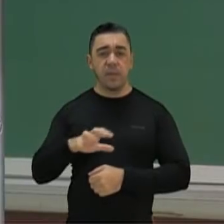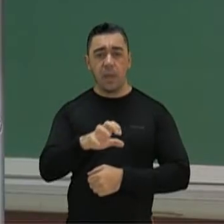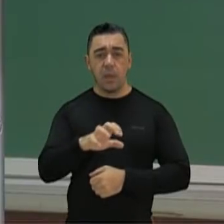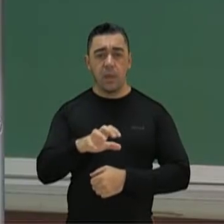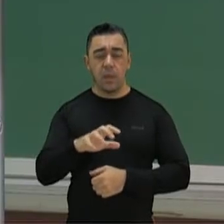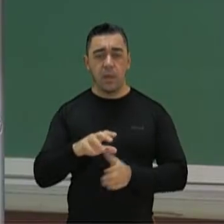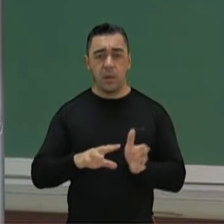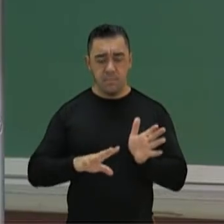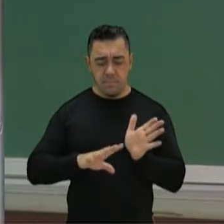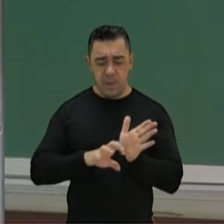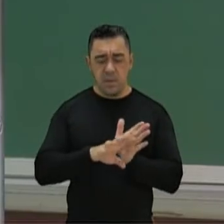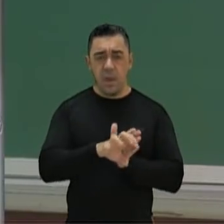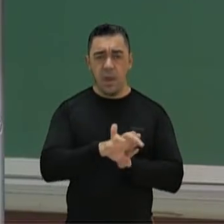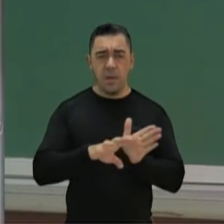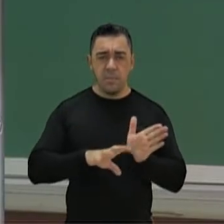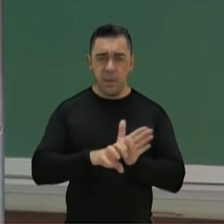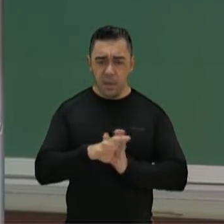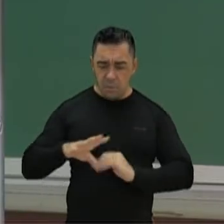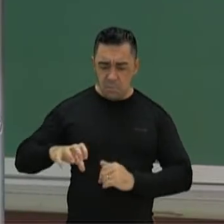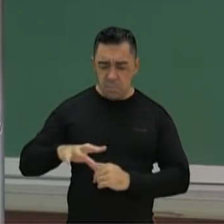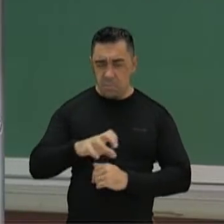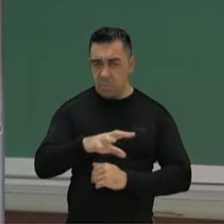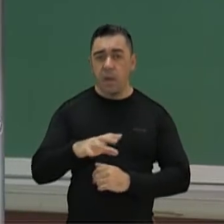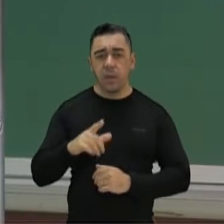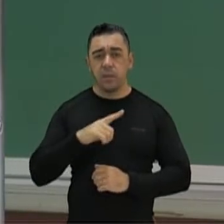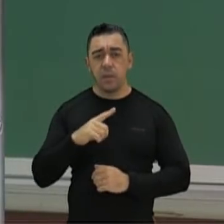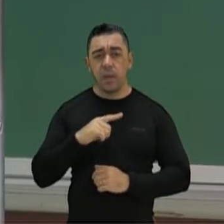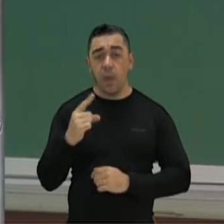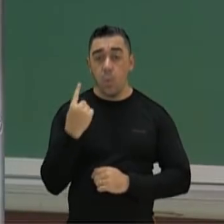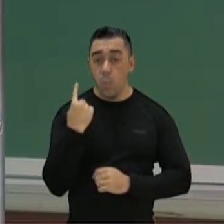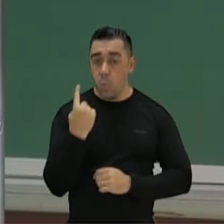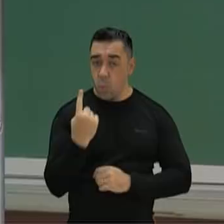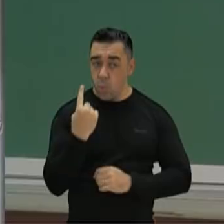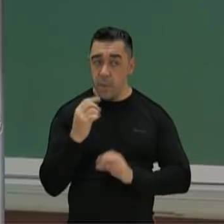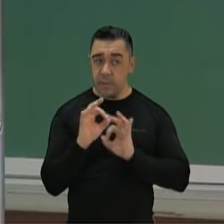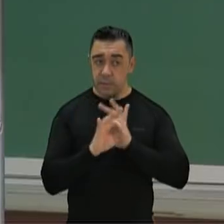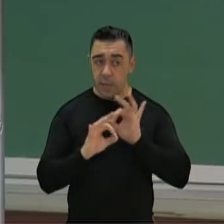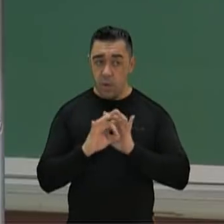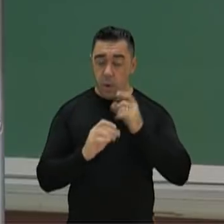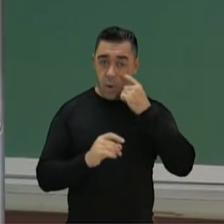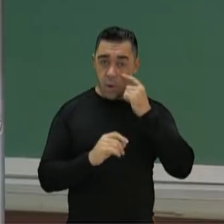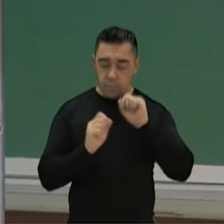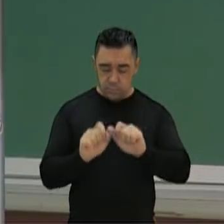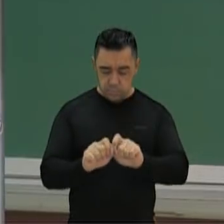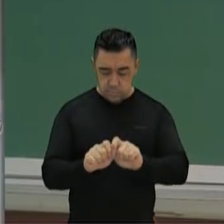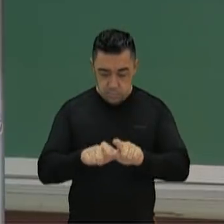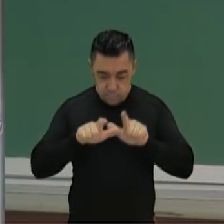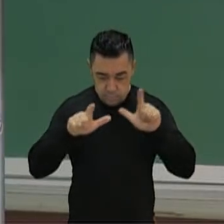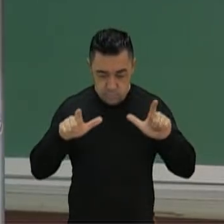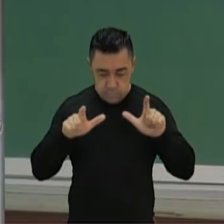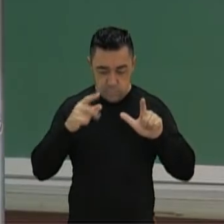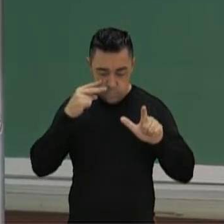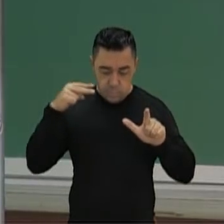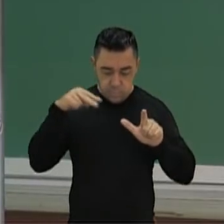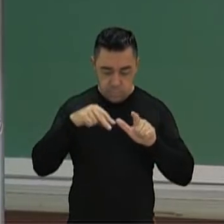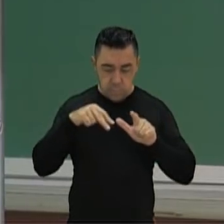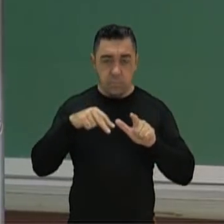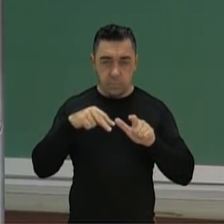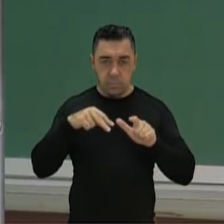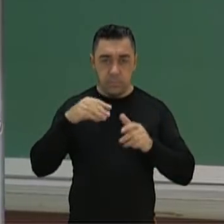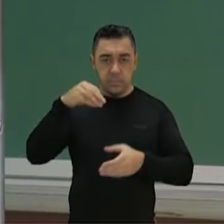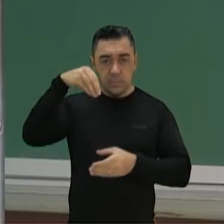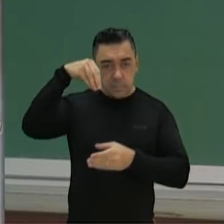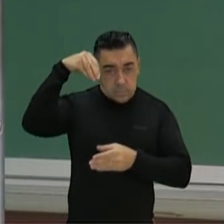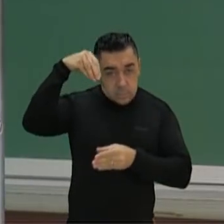imagem das bactérias lá que são unicelulares, formados por uma única célula, e como se a gente tivesse aberto essa